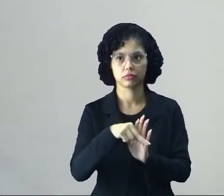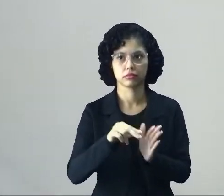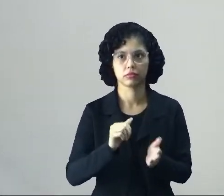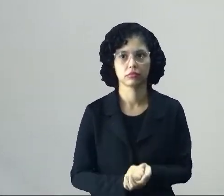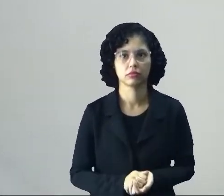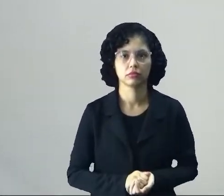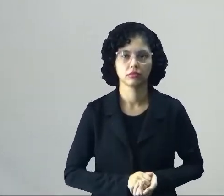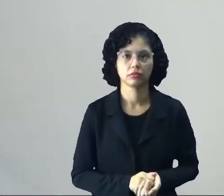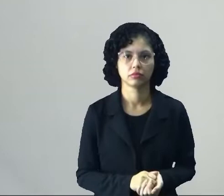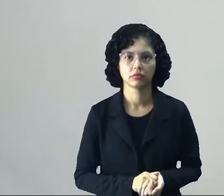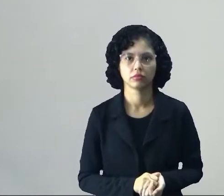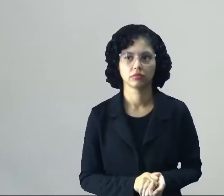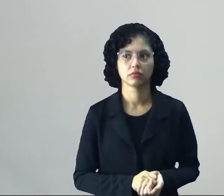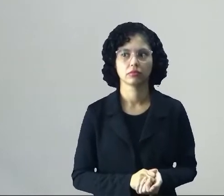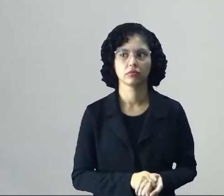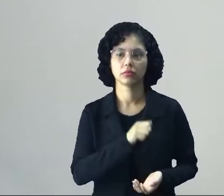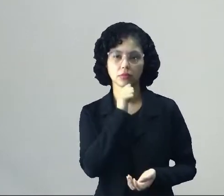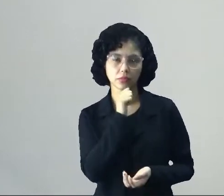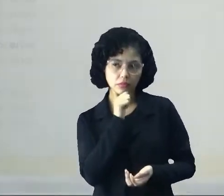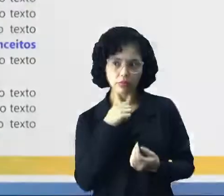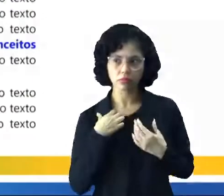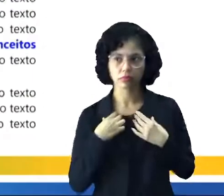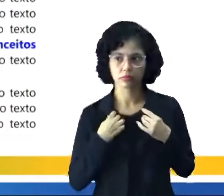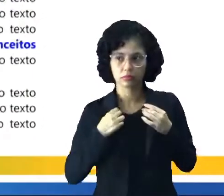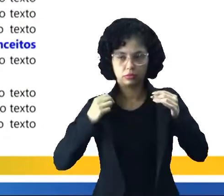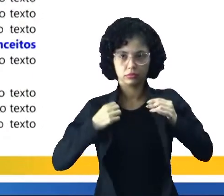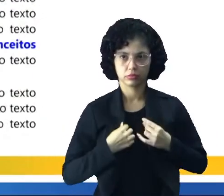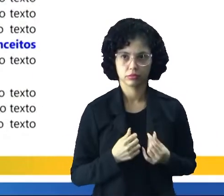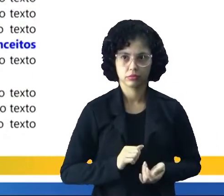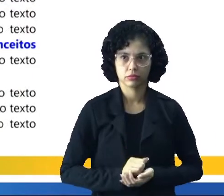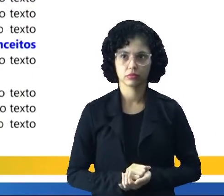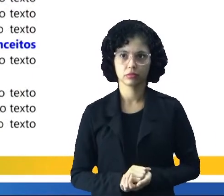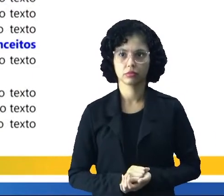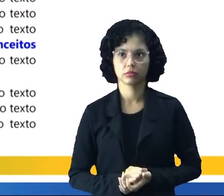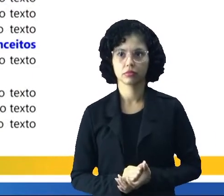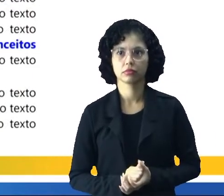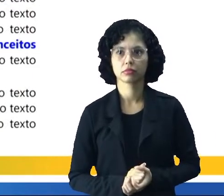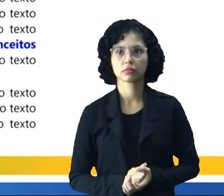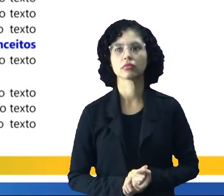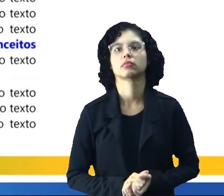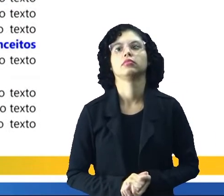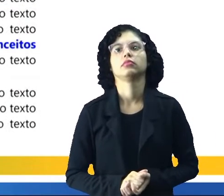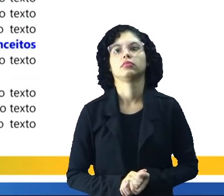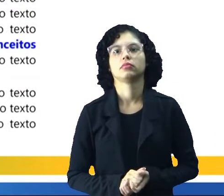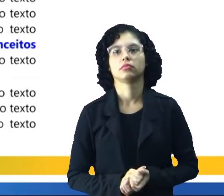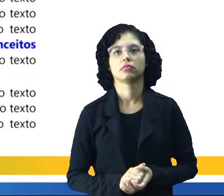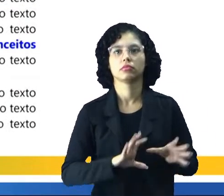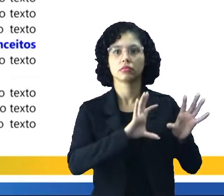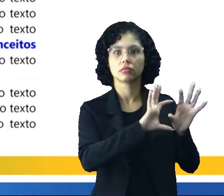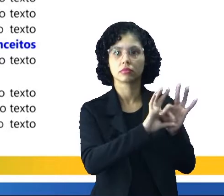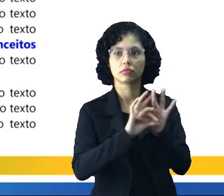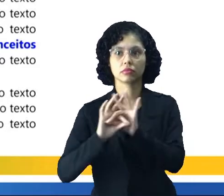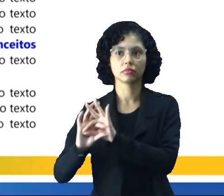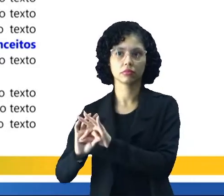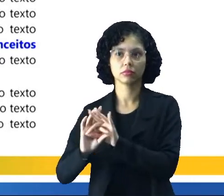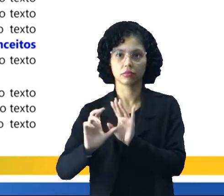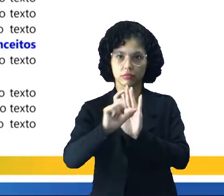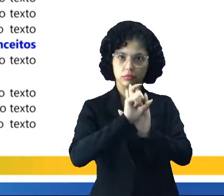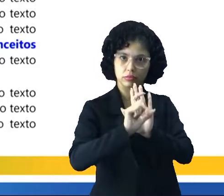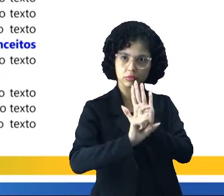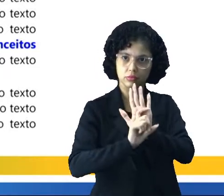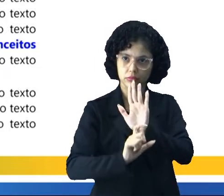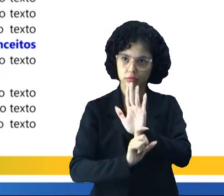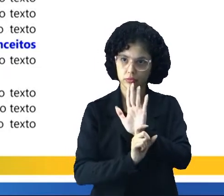dentro dessa competência. Além disso, nós temos também a coesão interparágrafos, que